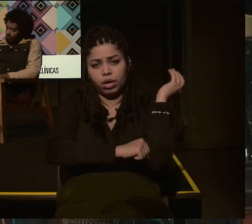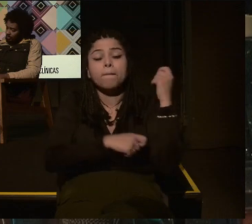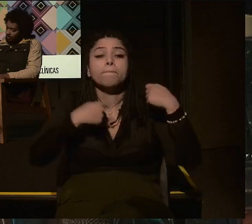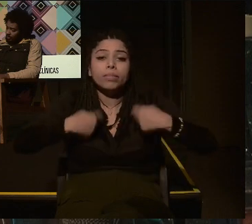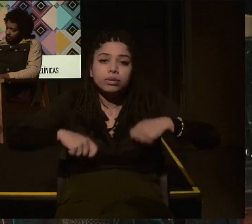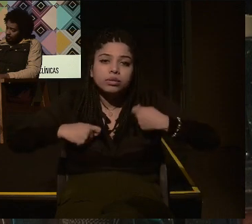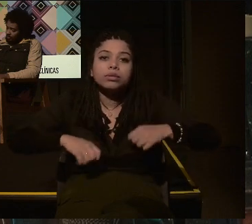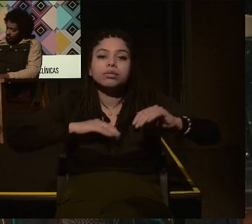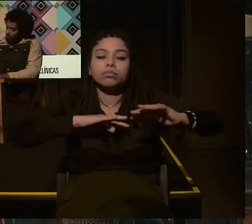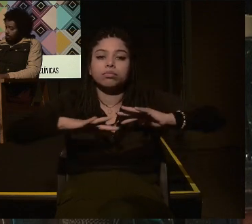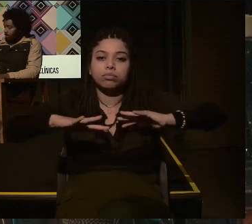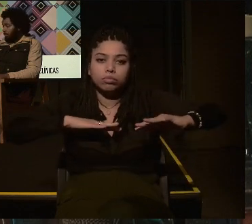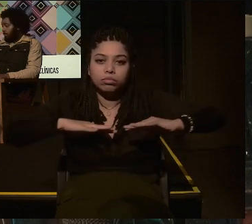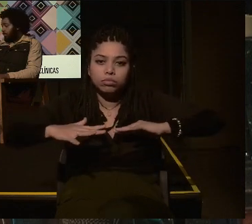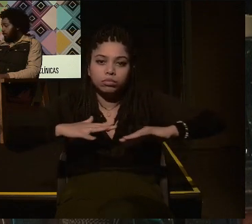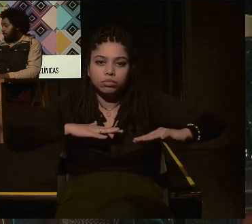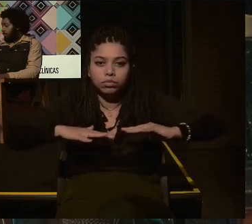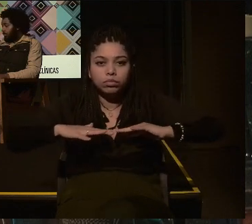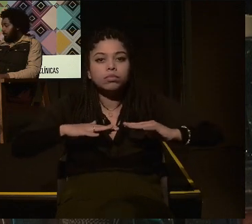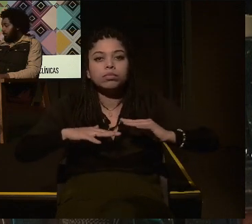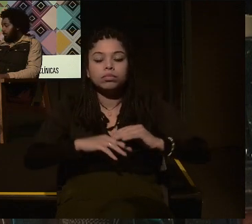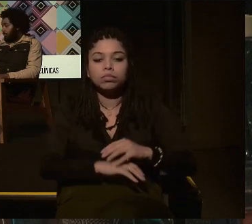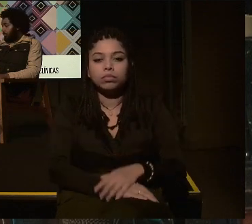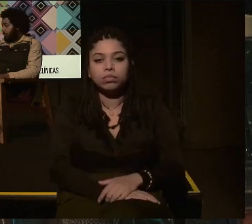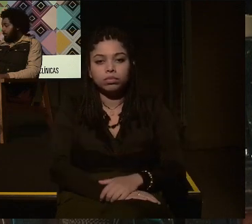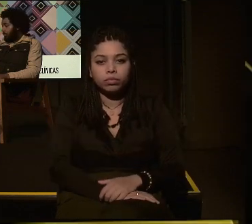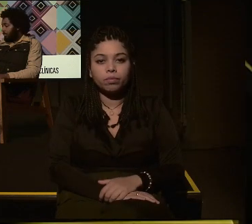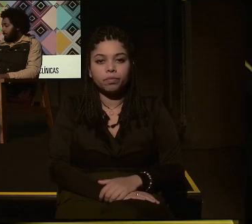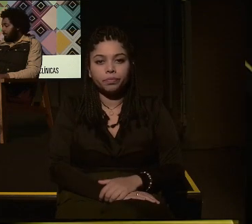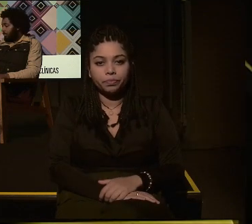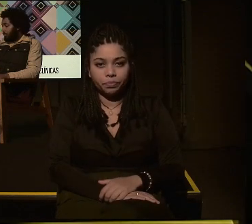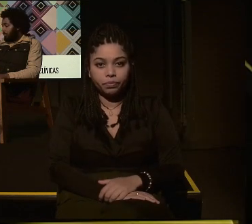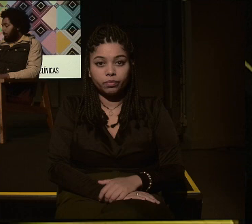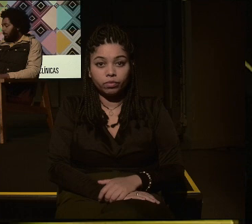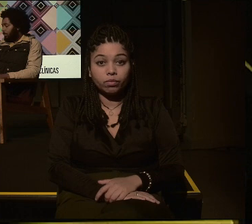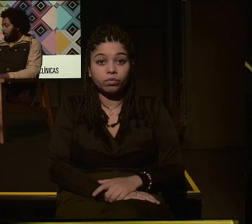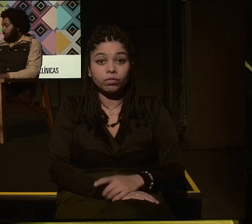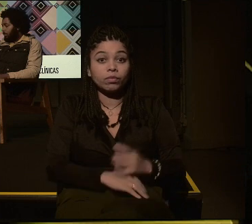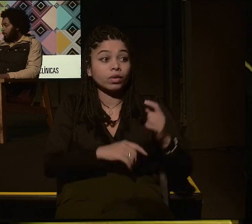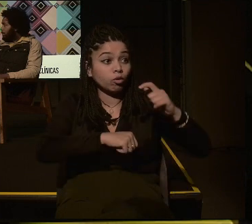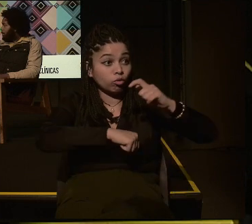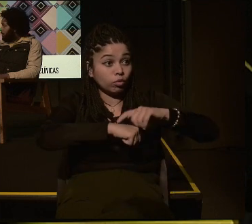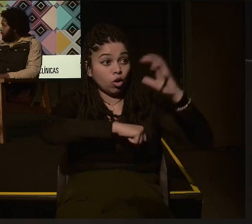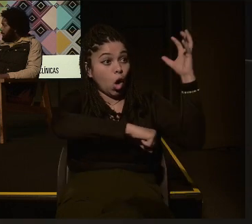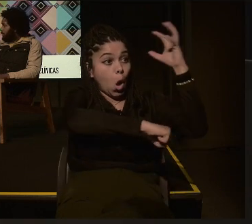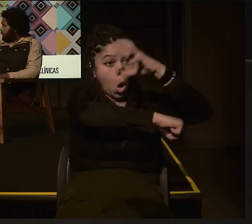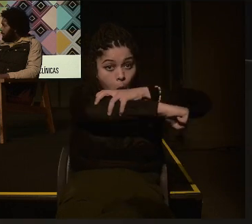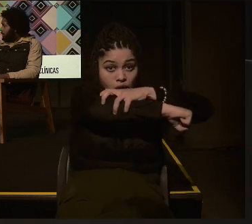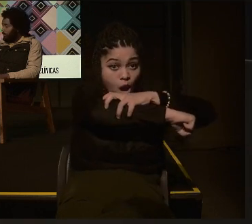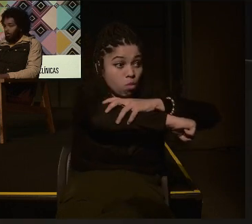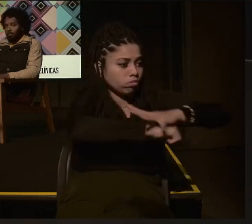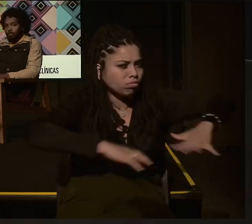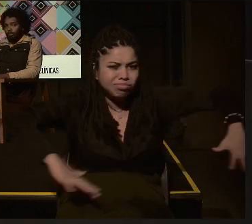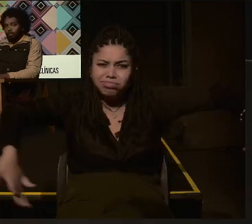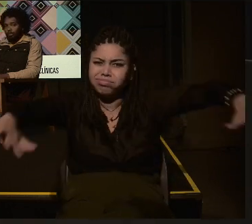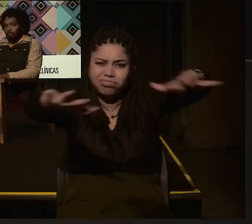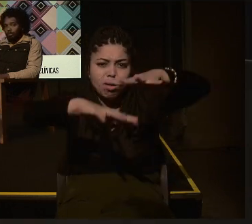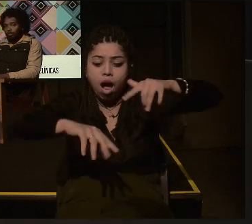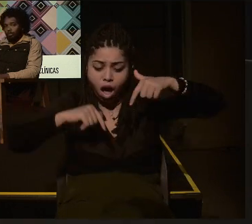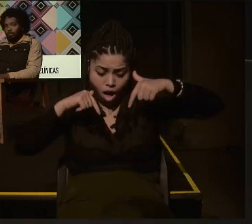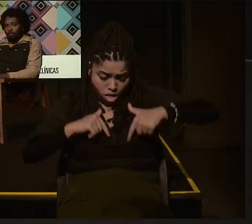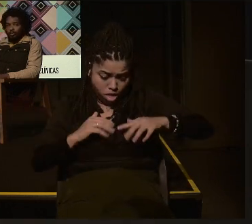dá perante o exercício colonial. O exercício colonial está aí.